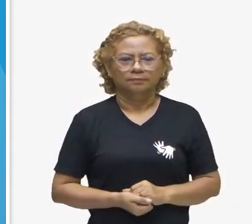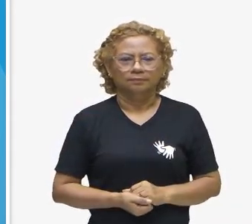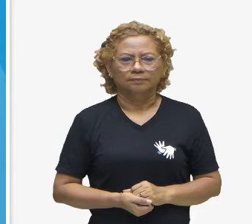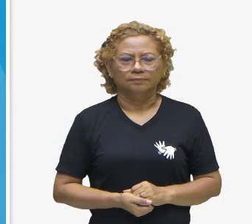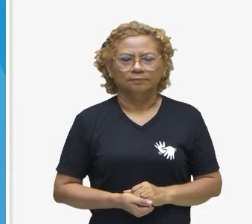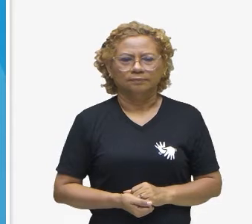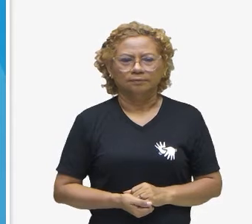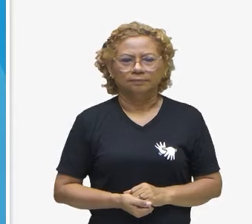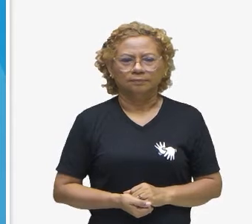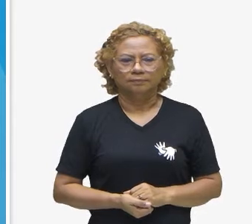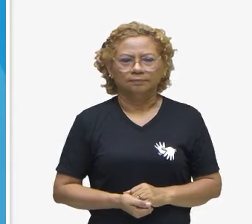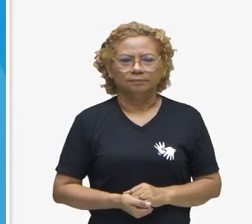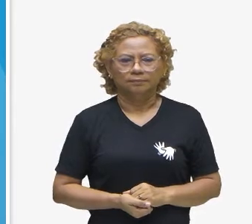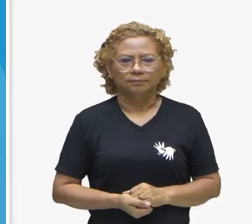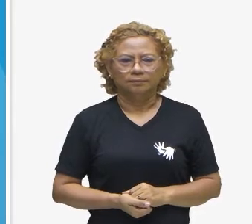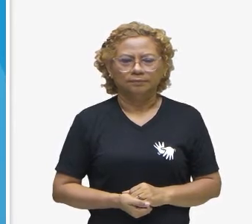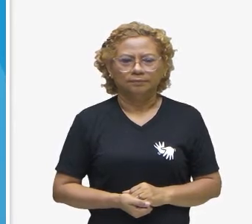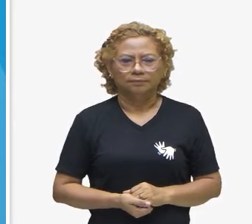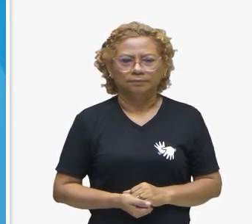X.